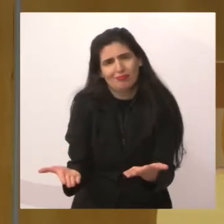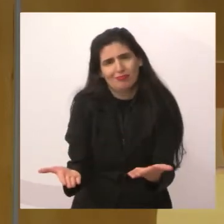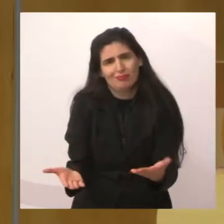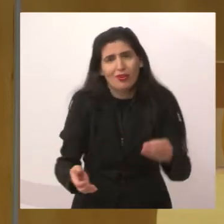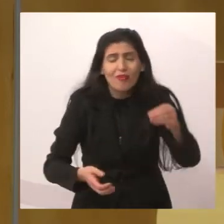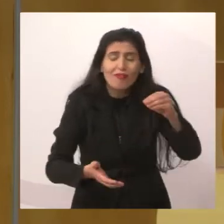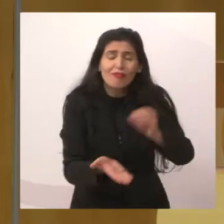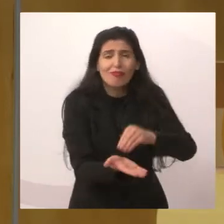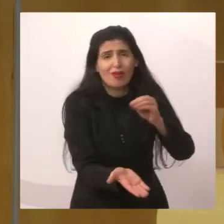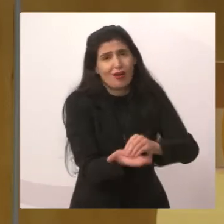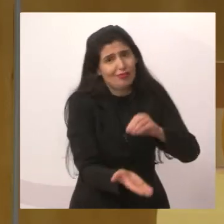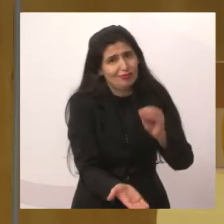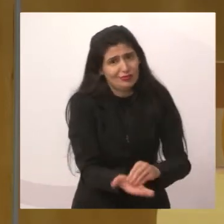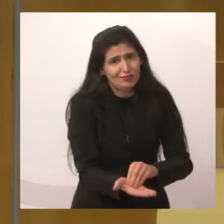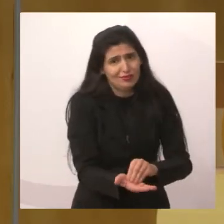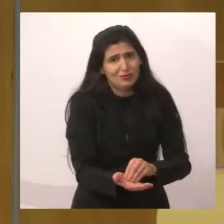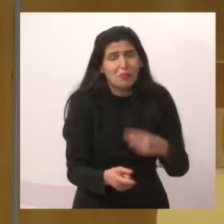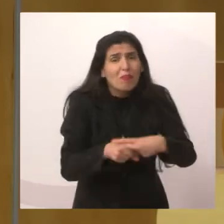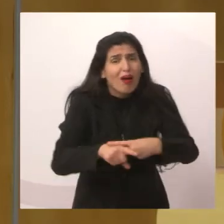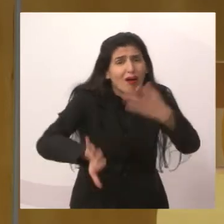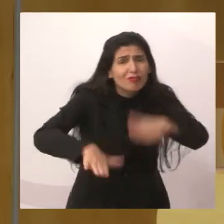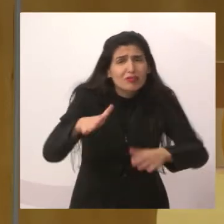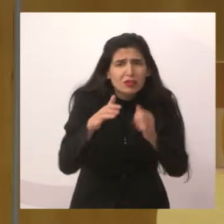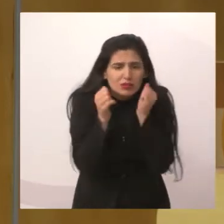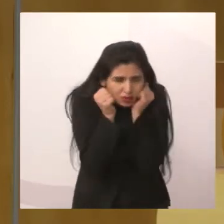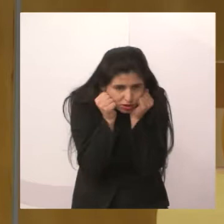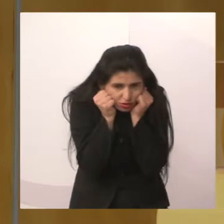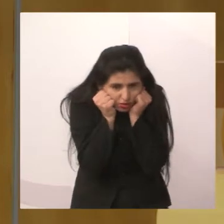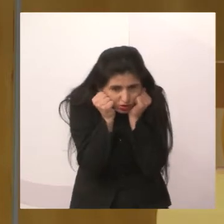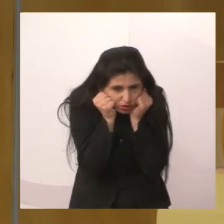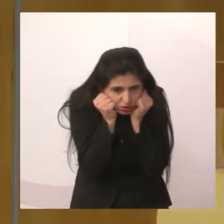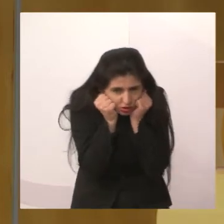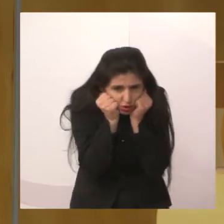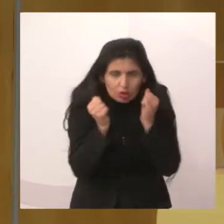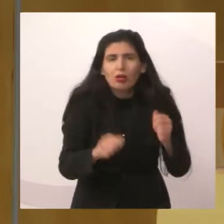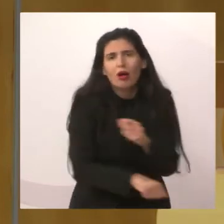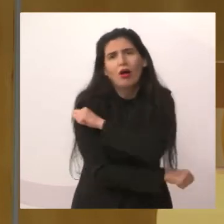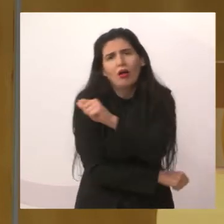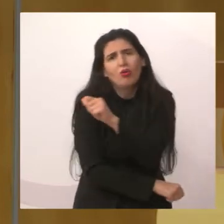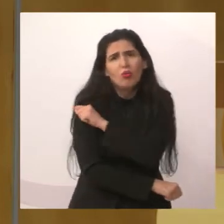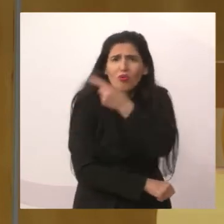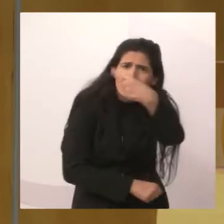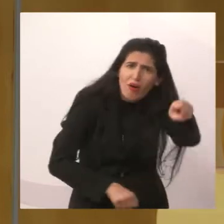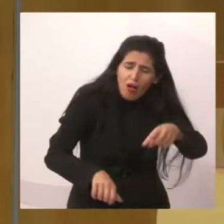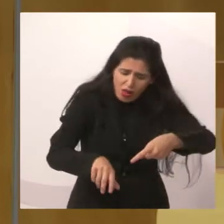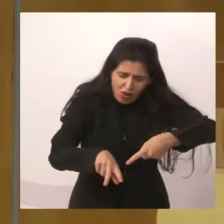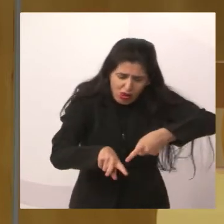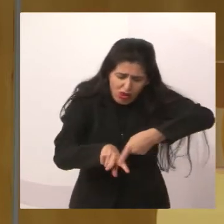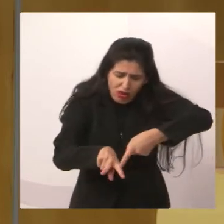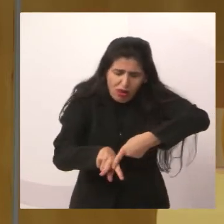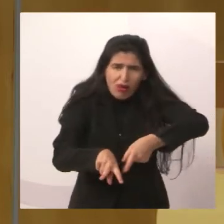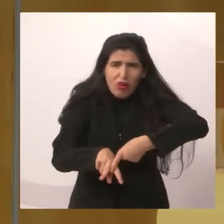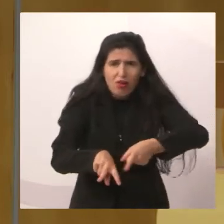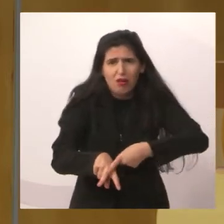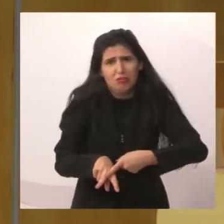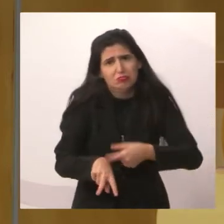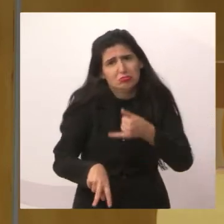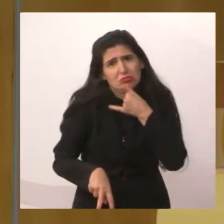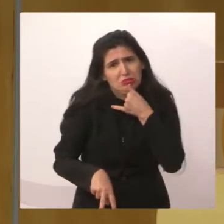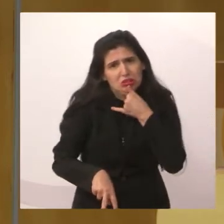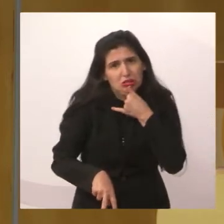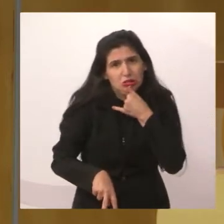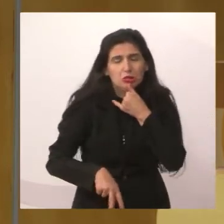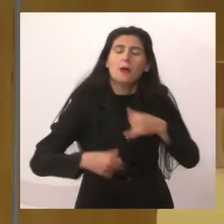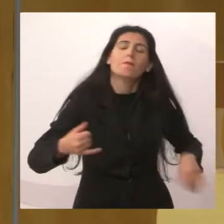para que não precisem ir muitas vezes de chinelinho de dedo frequentar as aulas. Eu quero saber qual será o julgamento do Tribunal de Contas de São